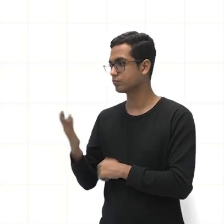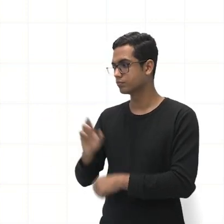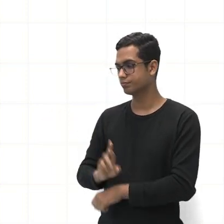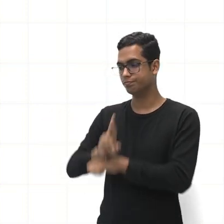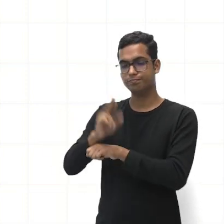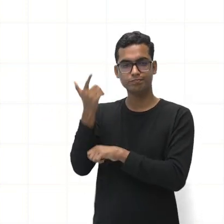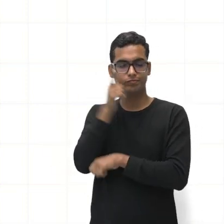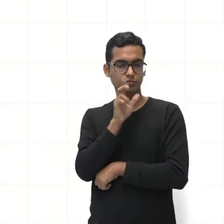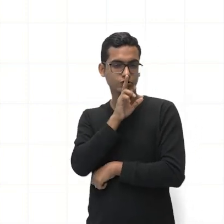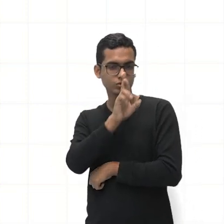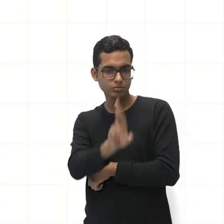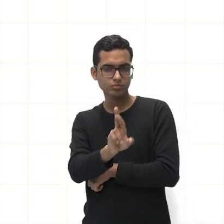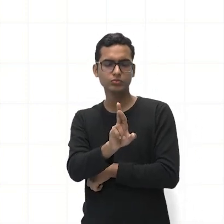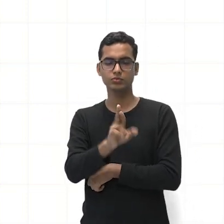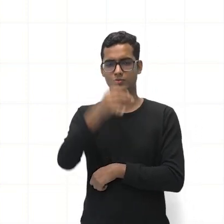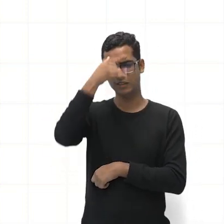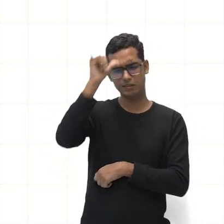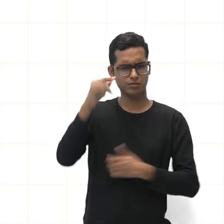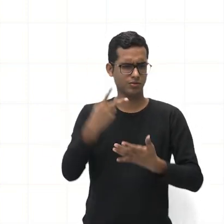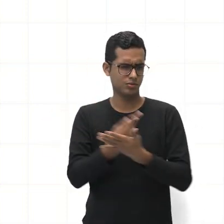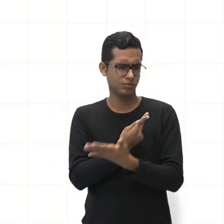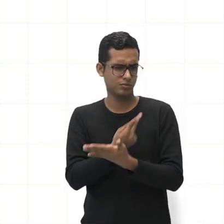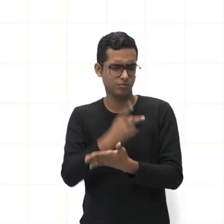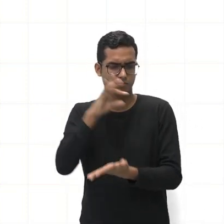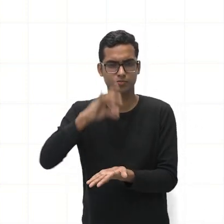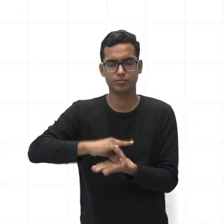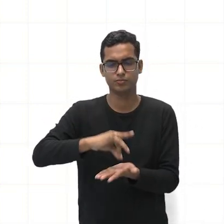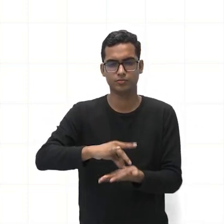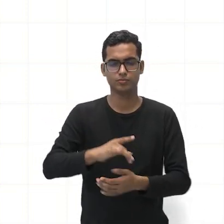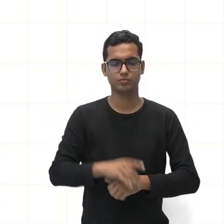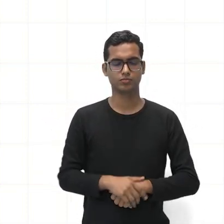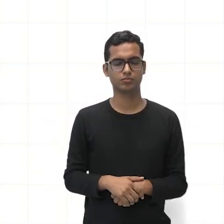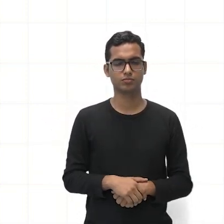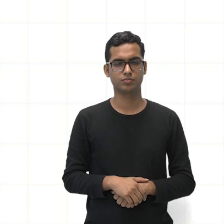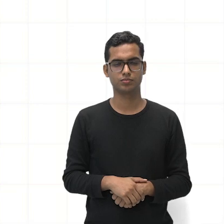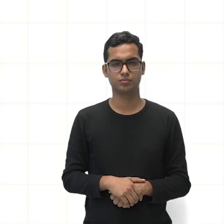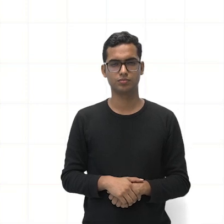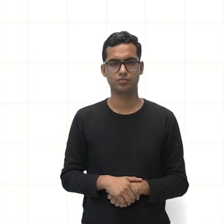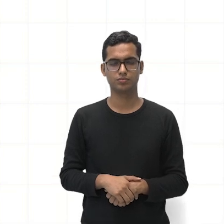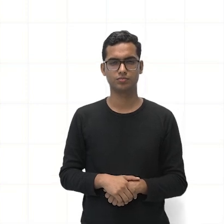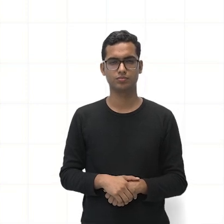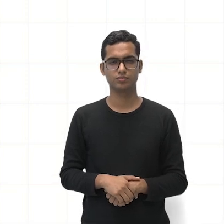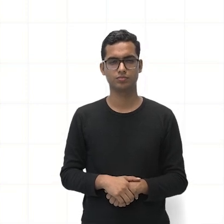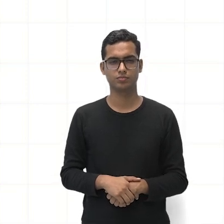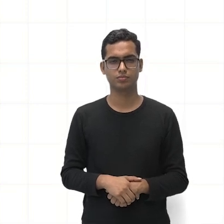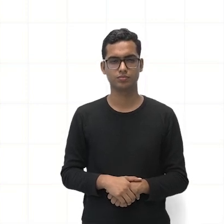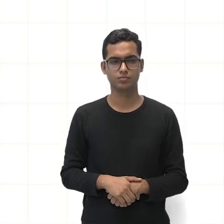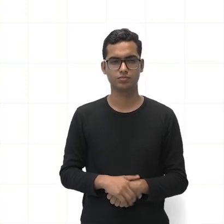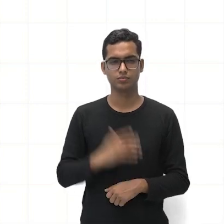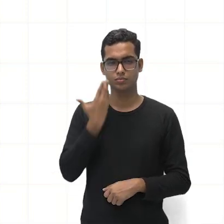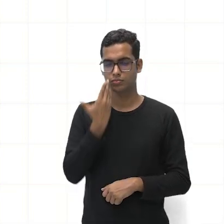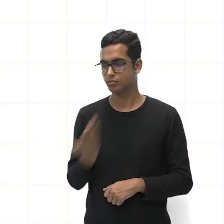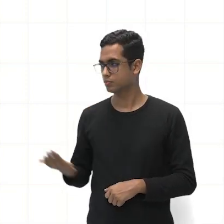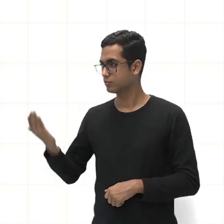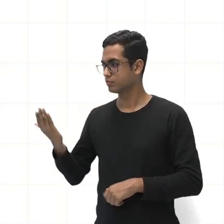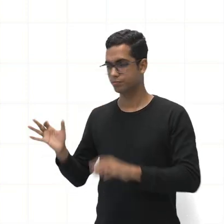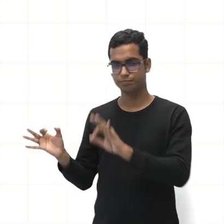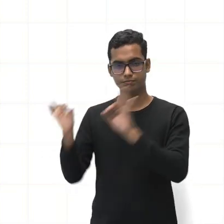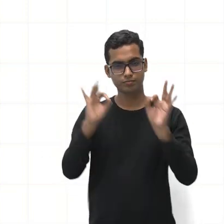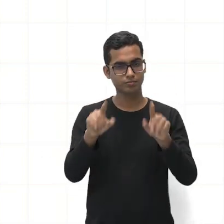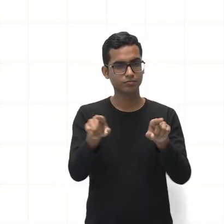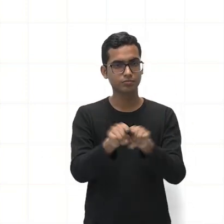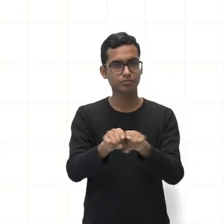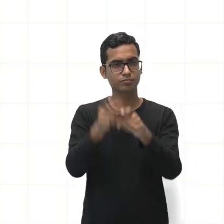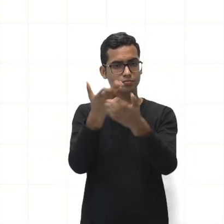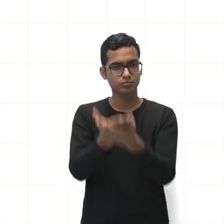desenvolver o cálculo sem cometer algum tipo de equívoco. Então, olha só. Aí a gente parte daquele mesmo